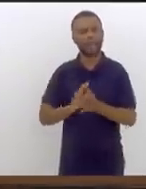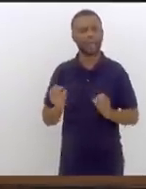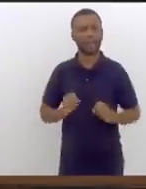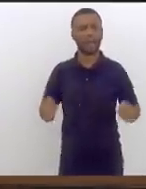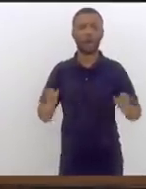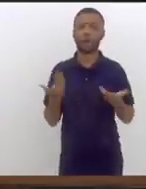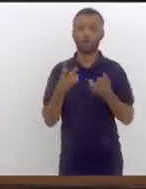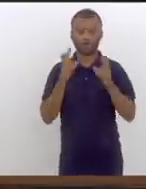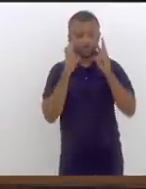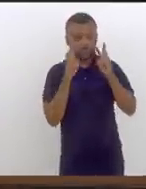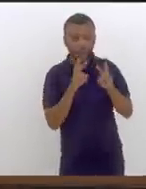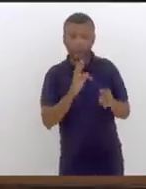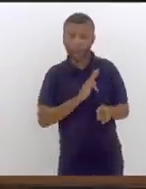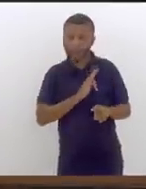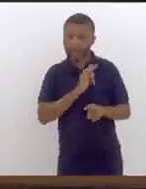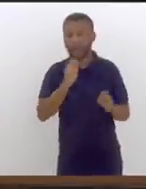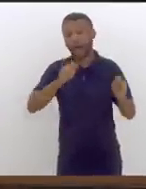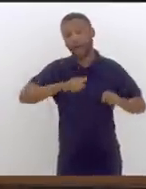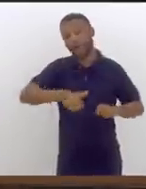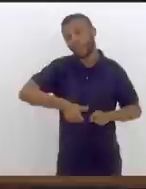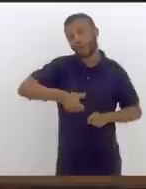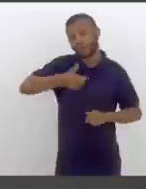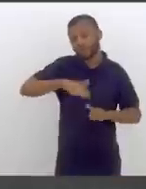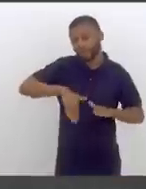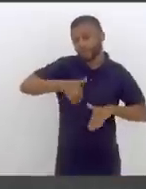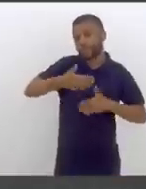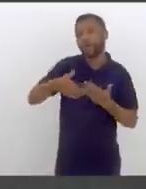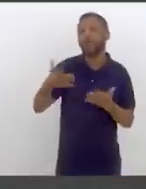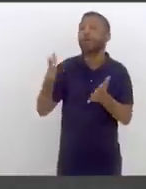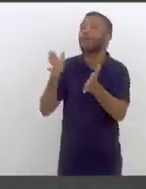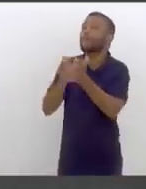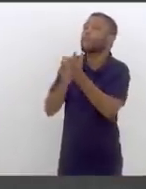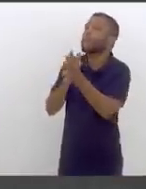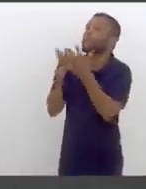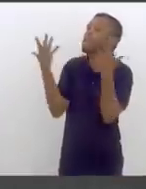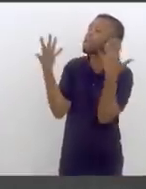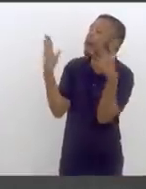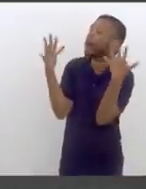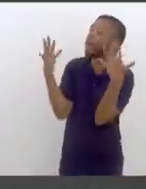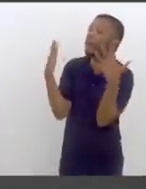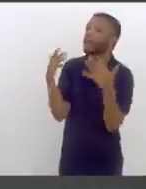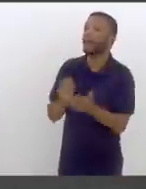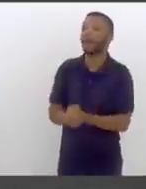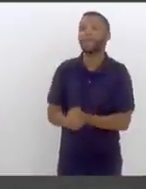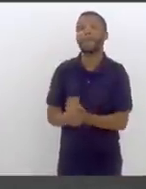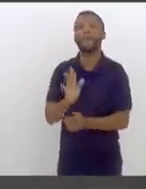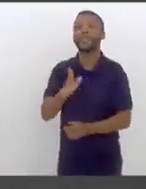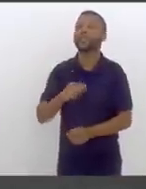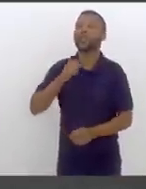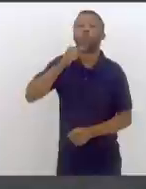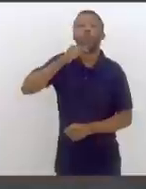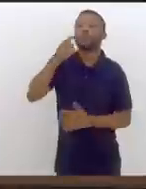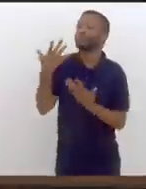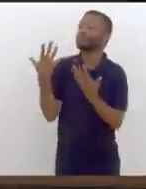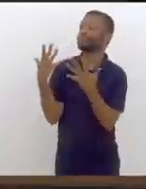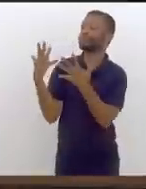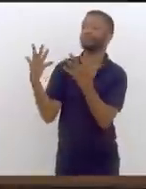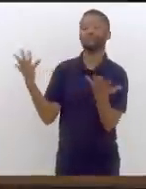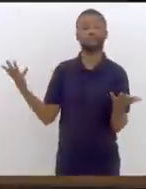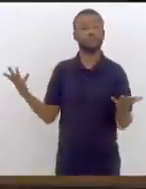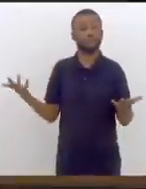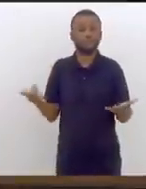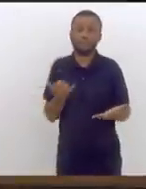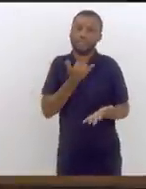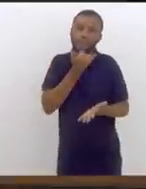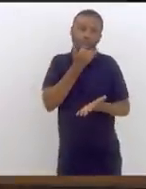hoje uma política que tá melhorando pouco mas tá melhorando eu quero bater palma para isso e não tô conseguindo então me desculpa um exemplo